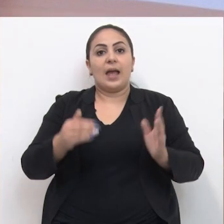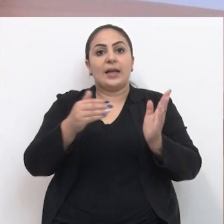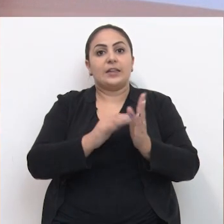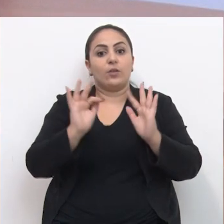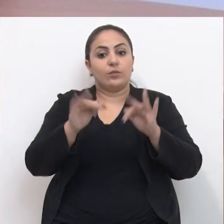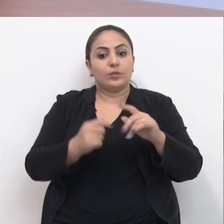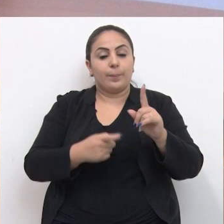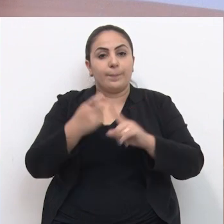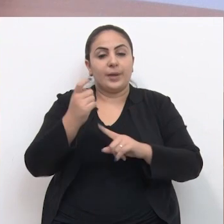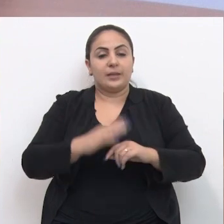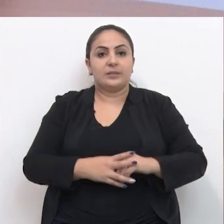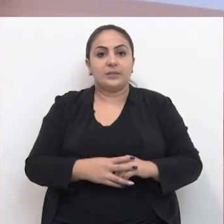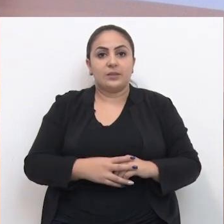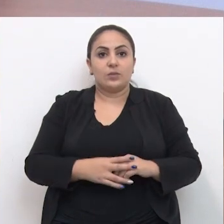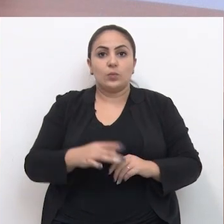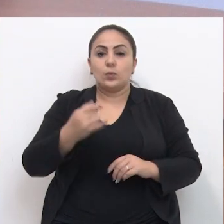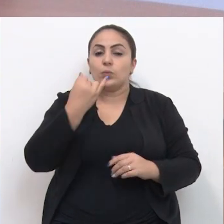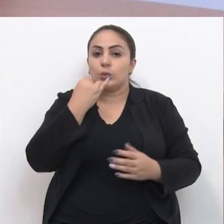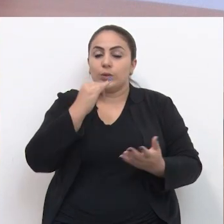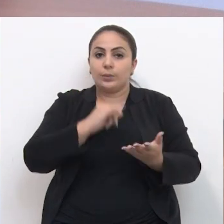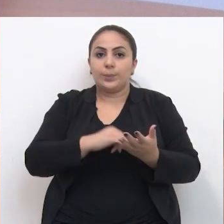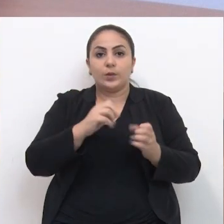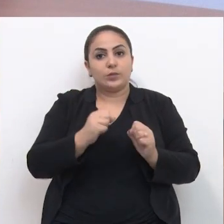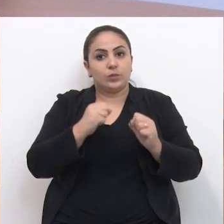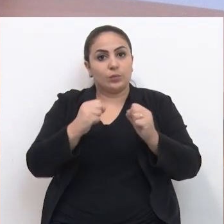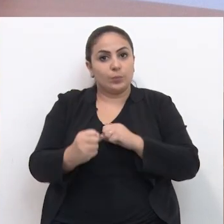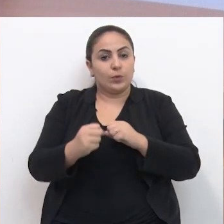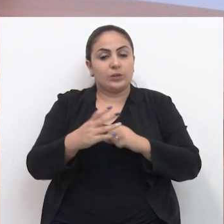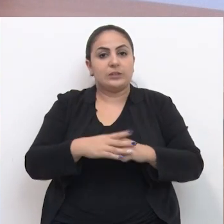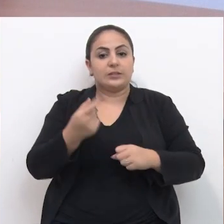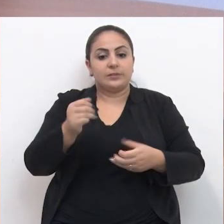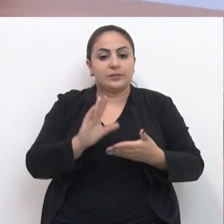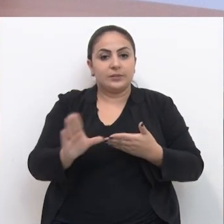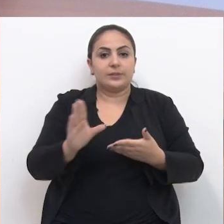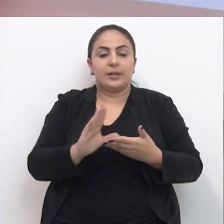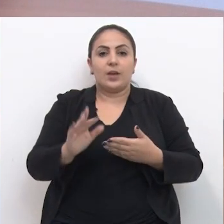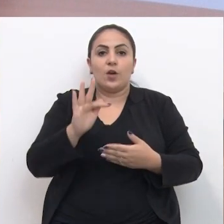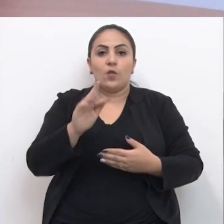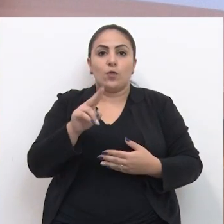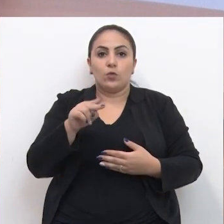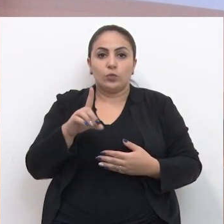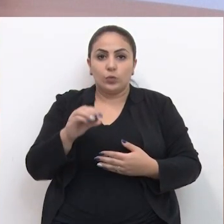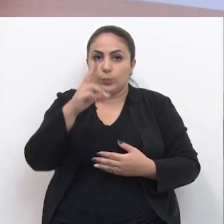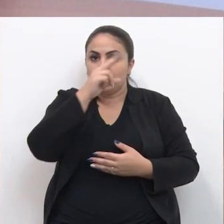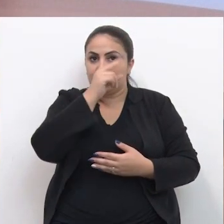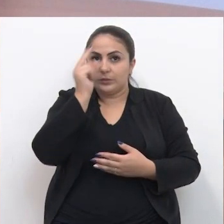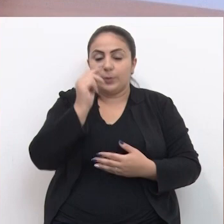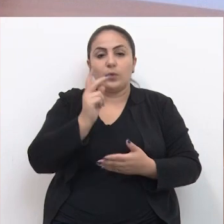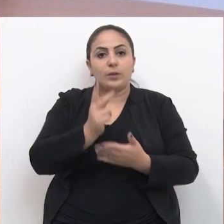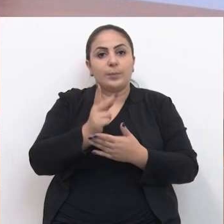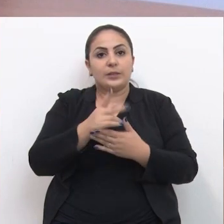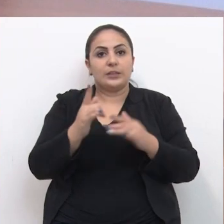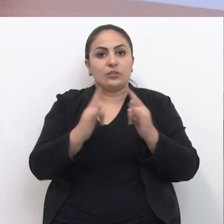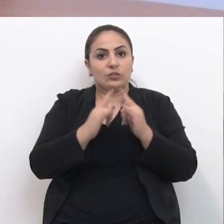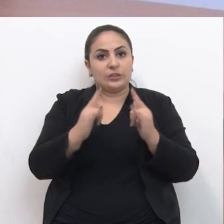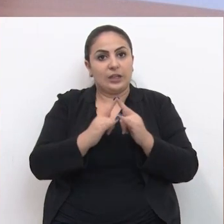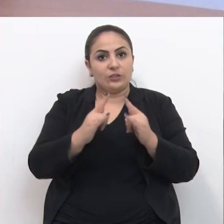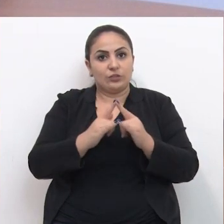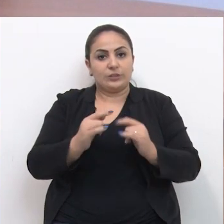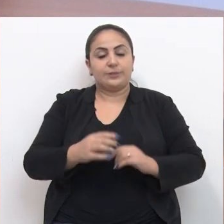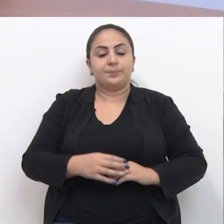Até o final do mês, parte do imposto de renda pode ser destinada para os fundos municipais que mantêm